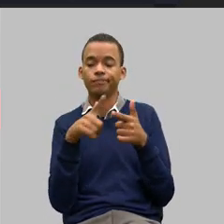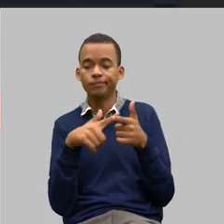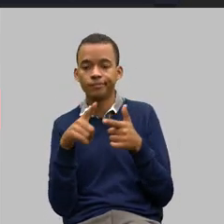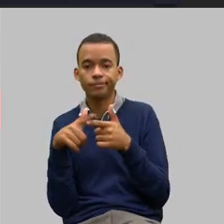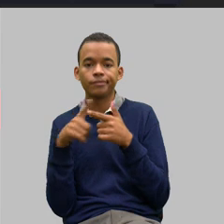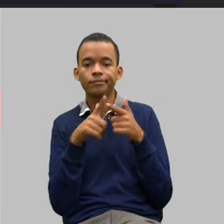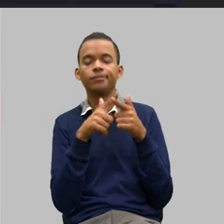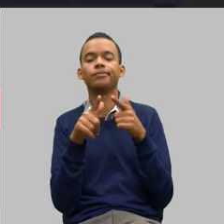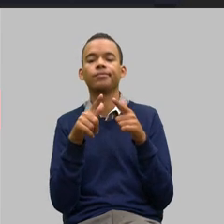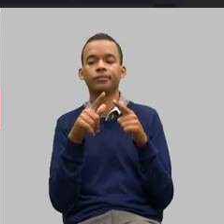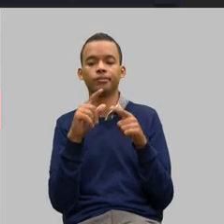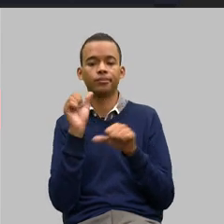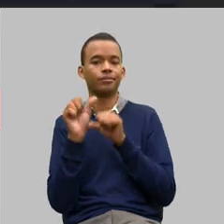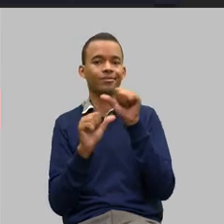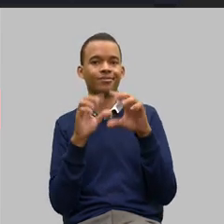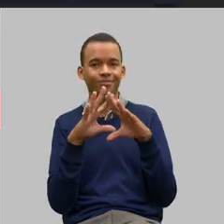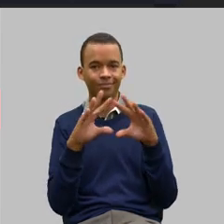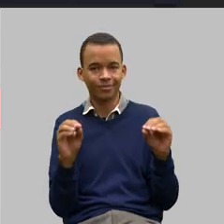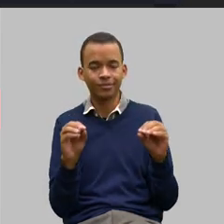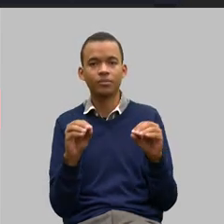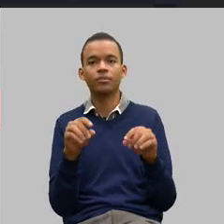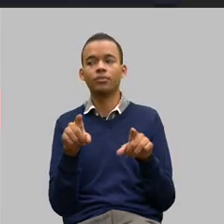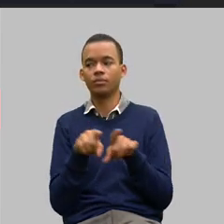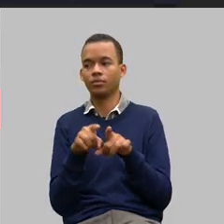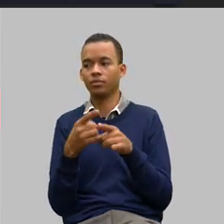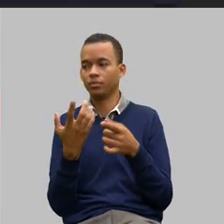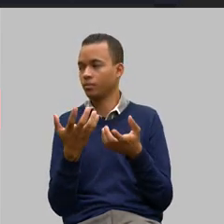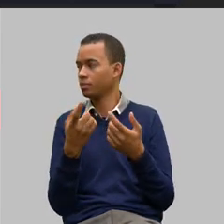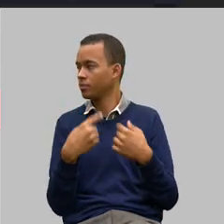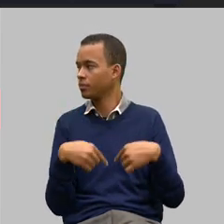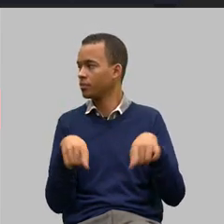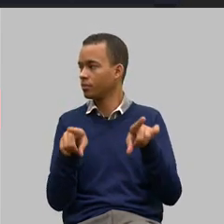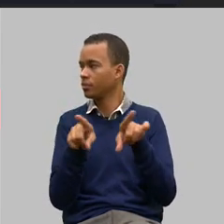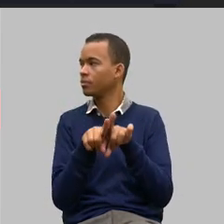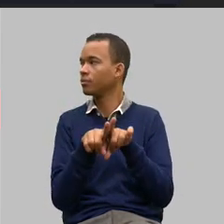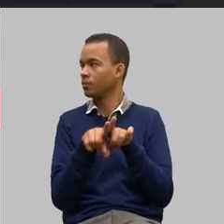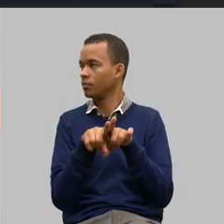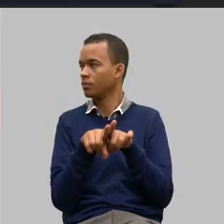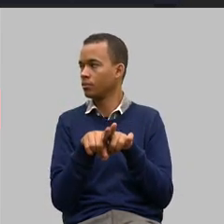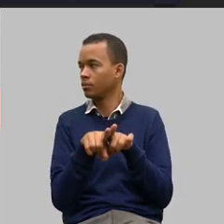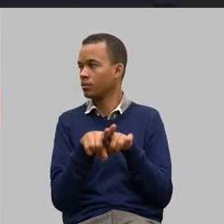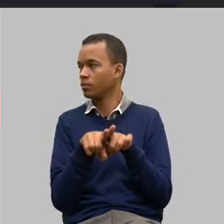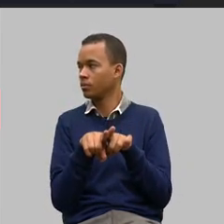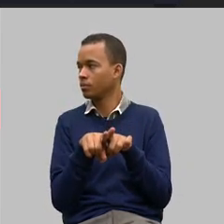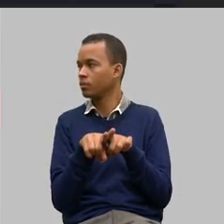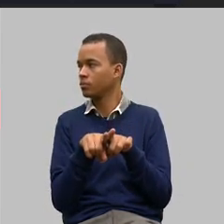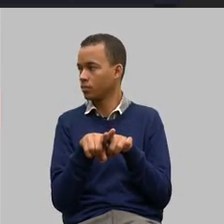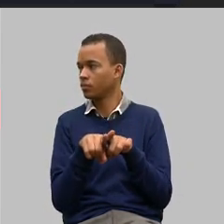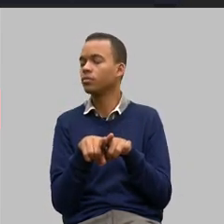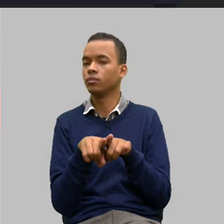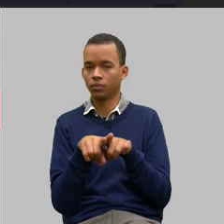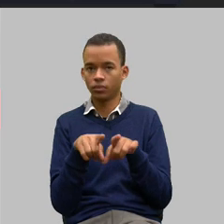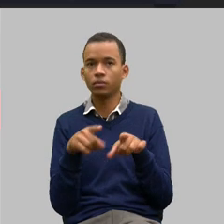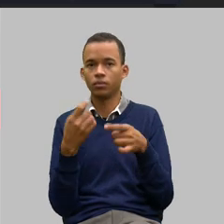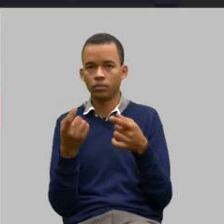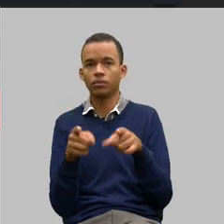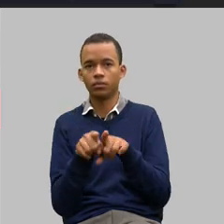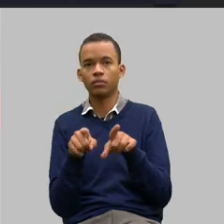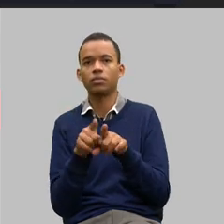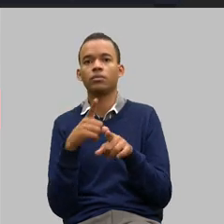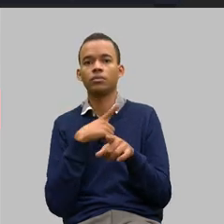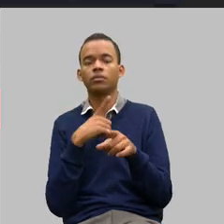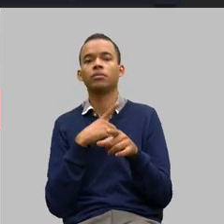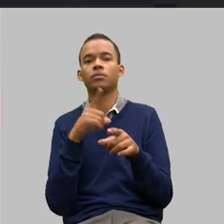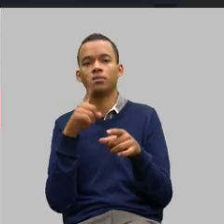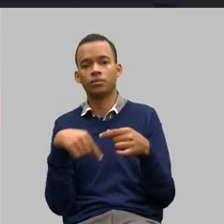abordar um pouco isso a parceria né infraestrutura é agenda de estado né então a parceria entre os entes federativos ela é fundamental então uma parceria